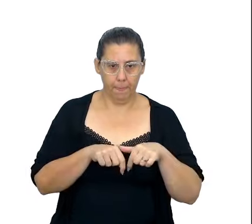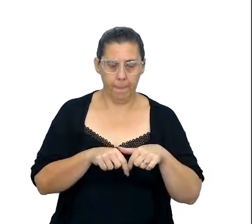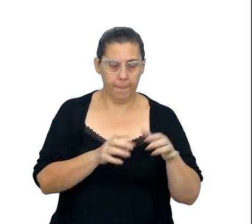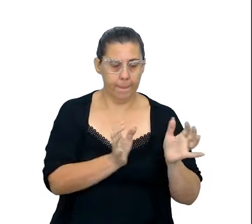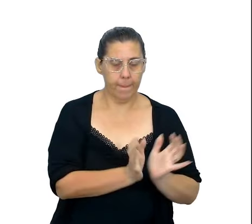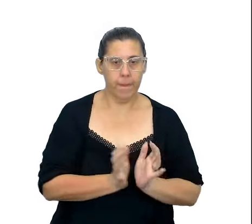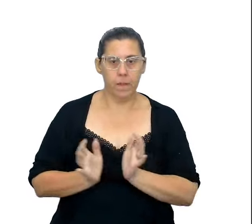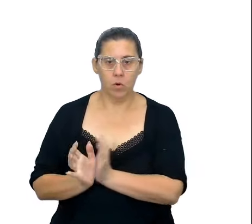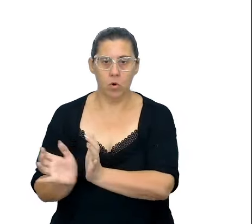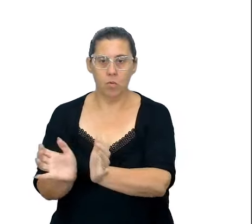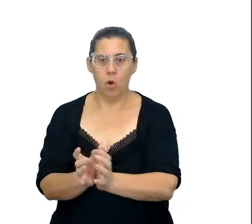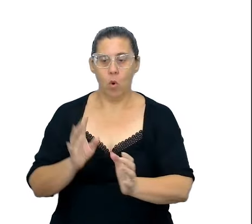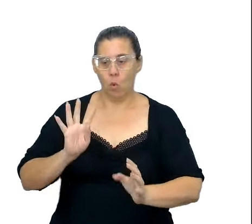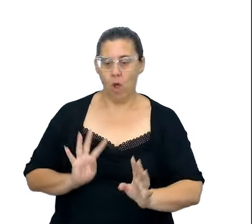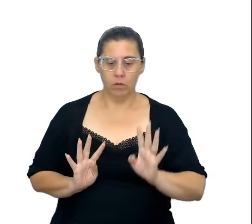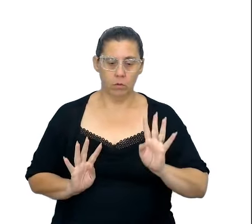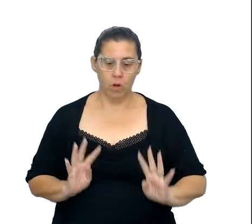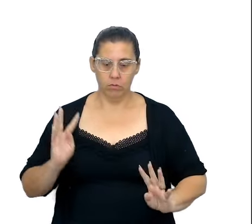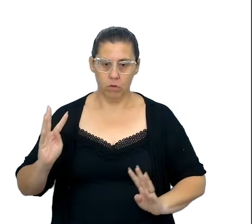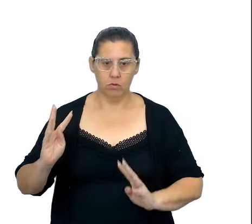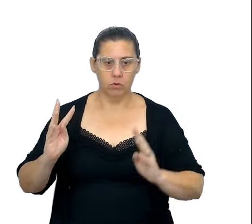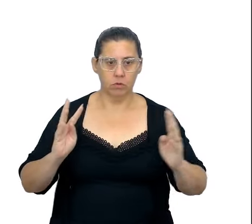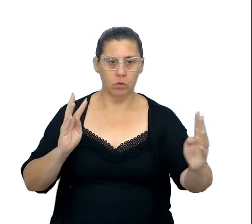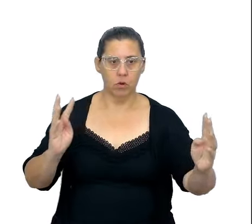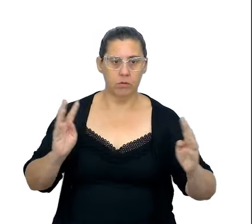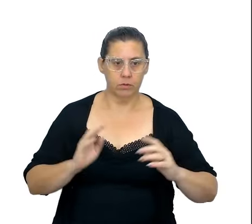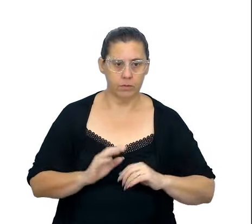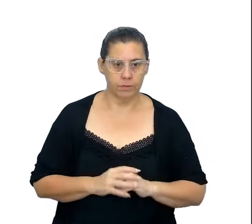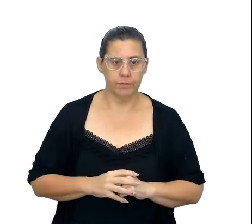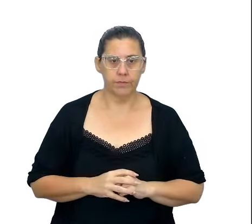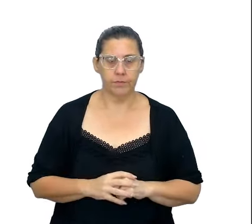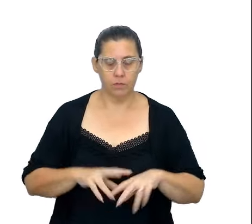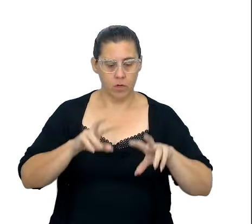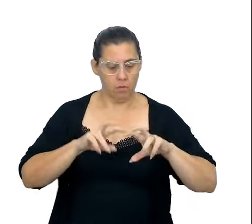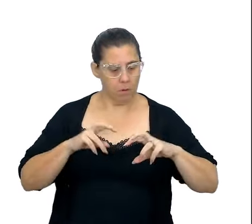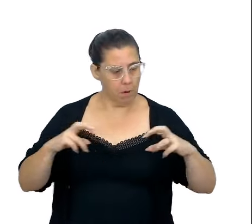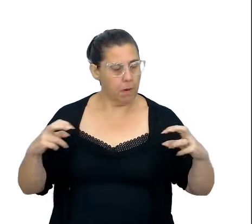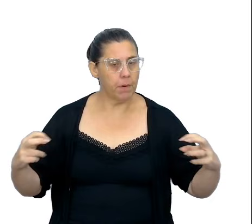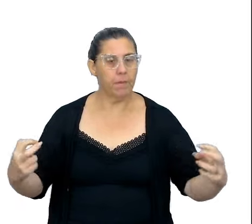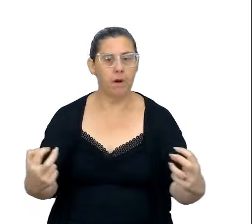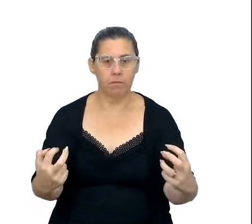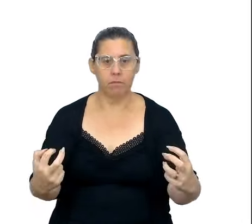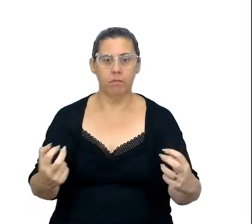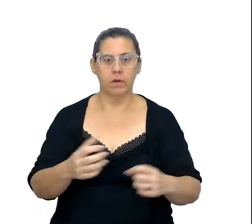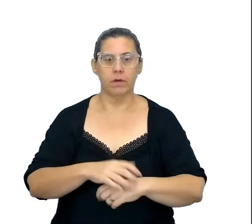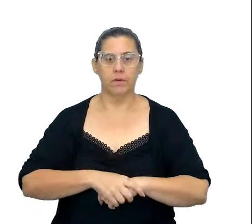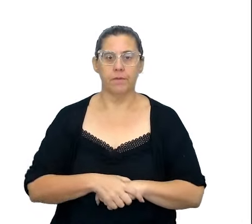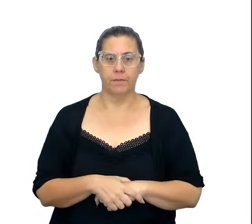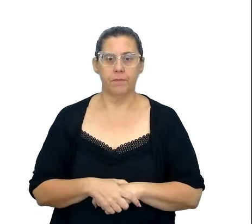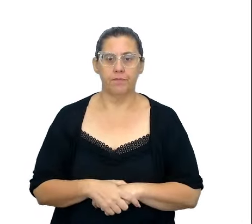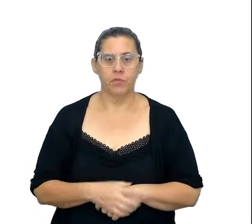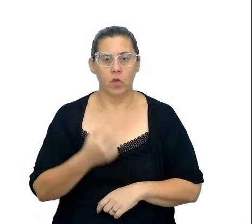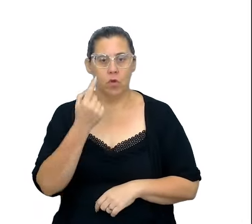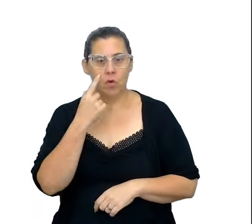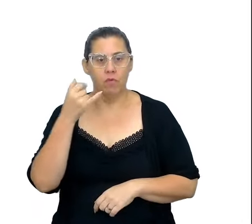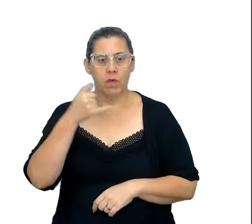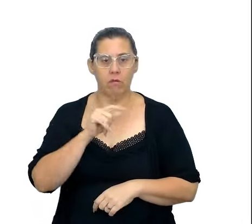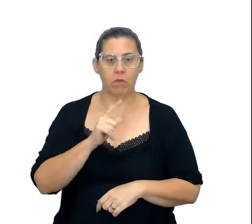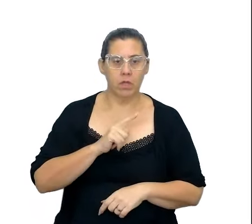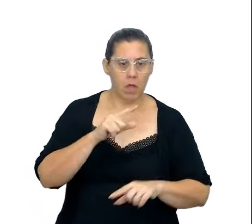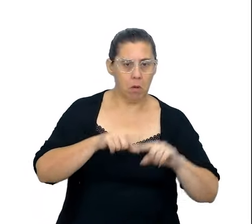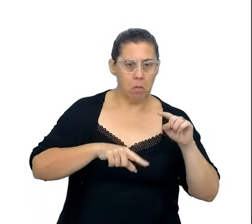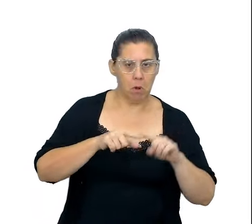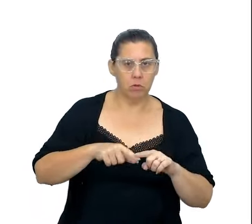máximo 4, dispor as carteiras inicialmente em formato de semicírculo, por exemplo, verificar se há equipamentos